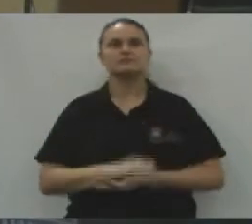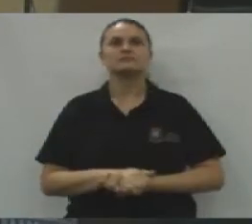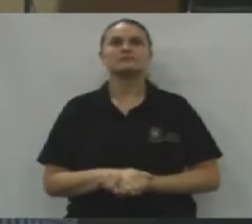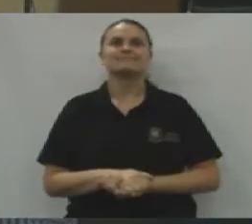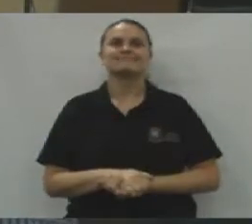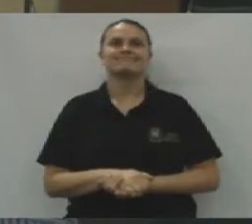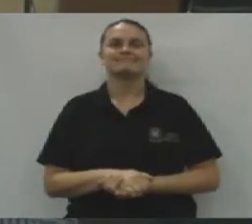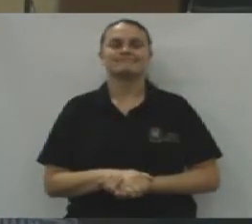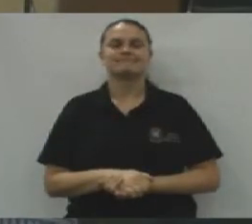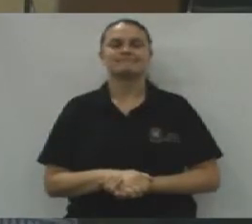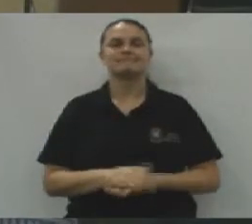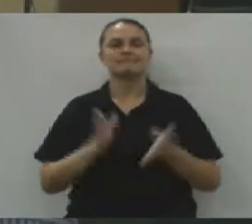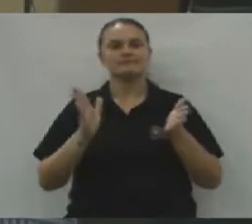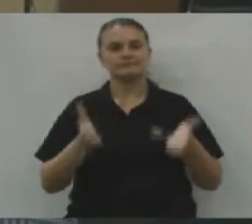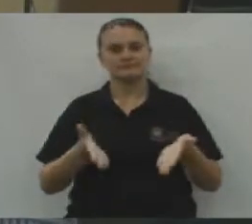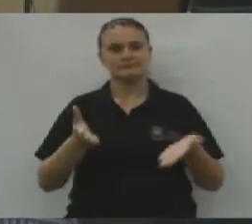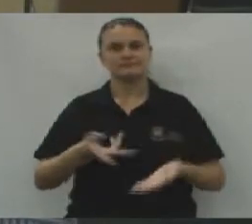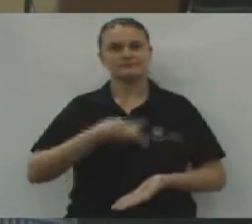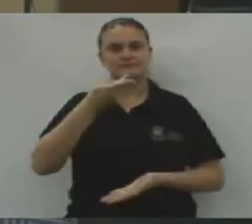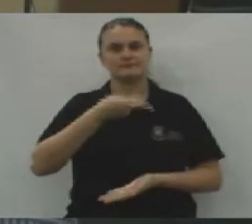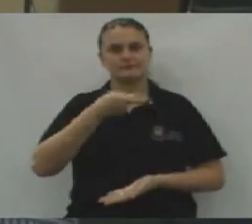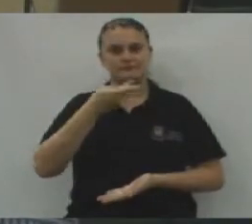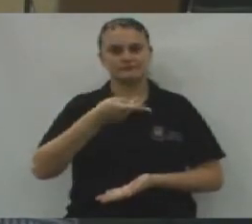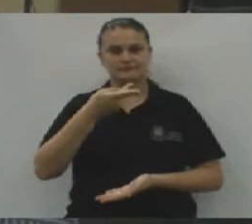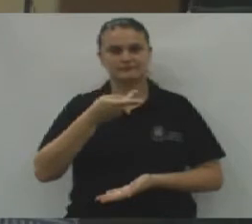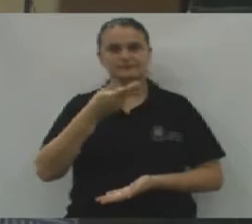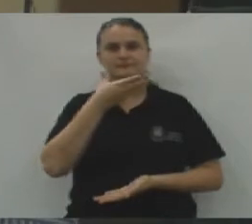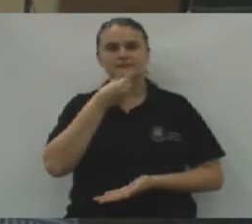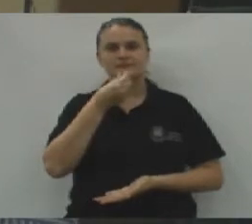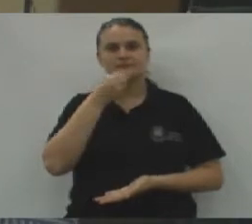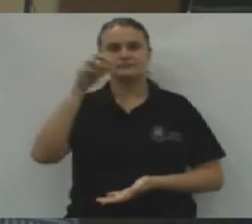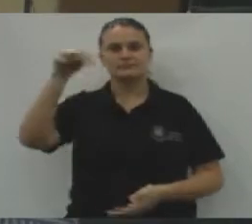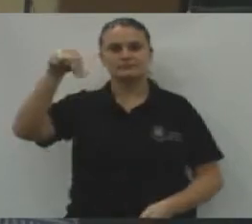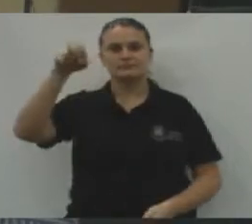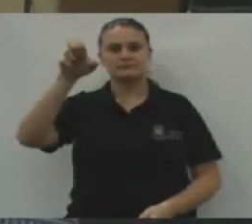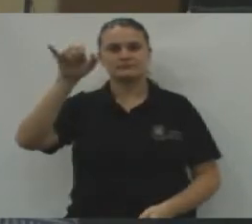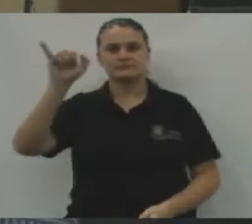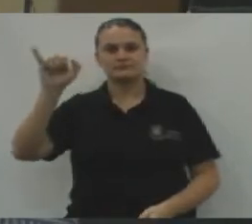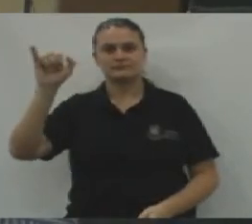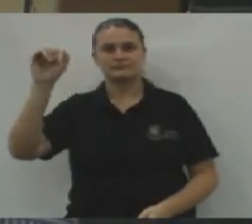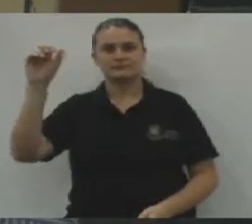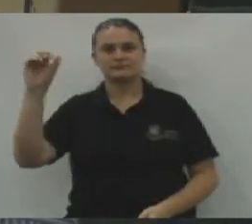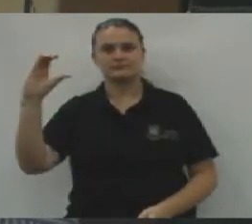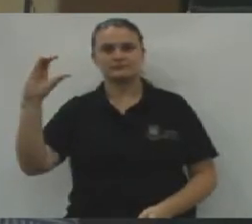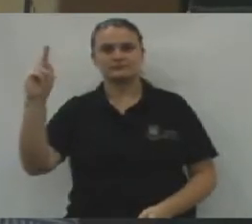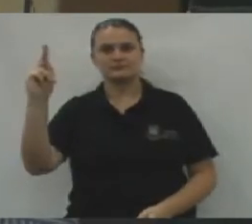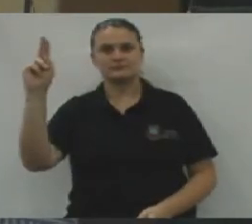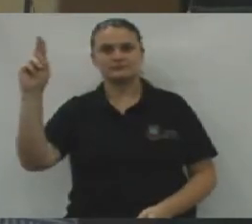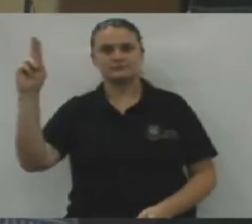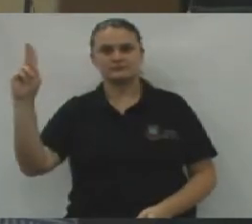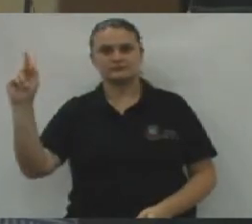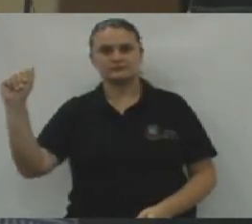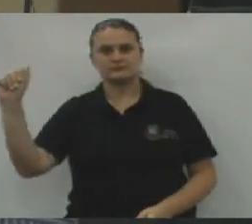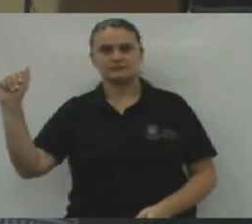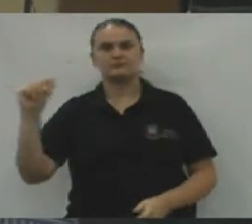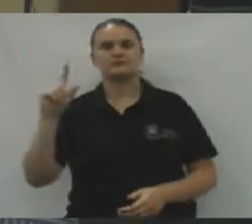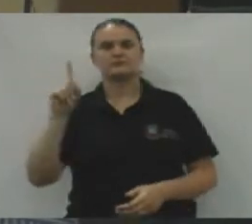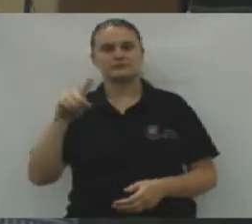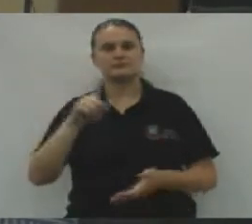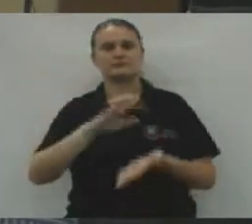expediente. Encontra-se inscrito na tribuna o senhor Ney Antônio Cucla, secretário municipal